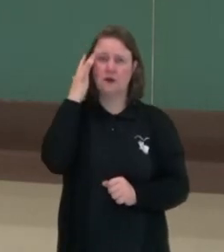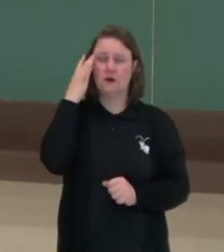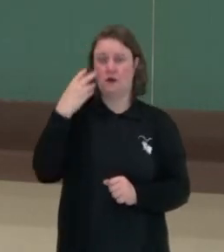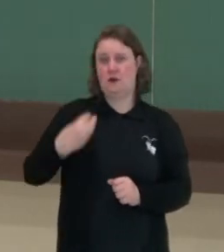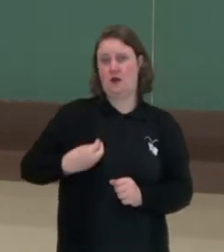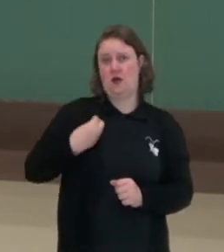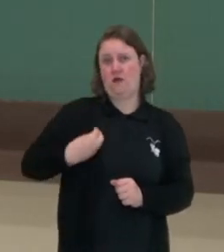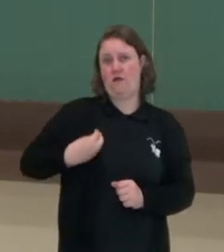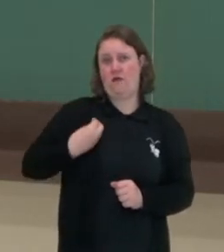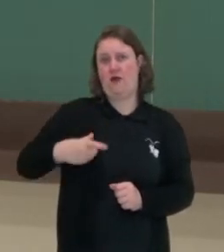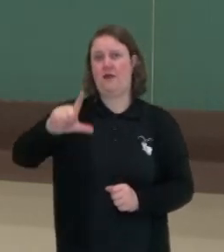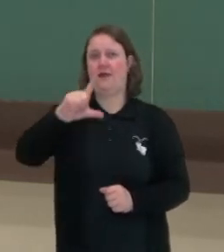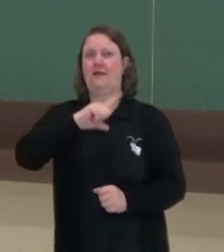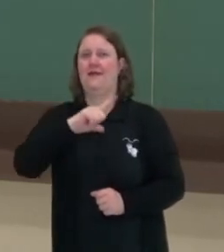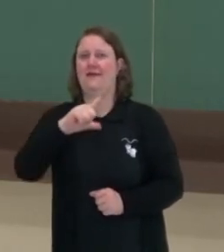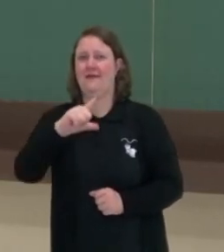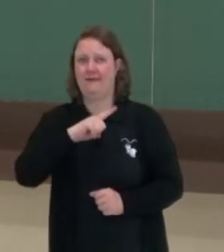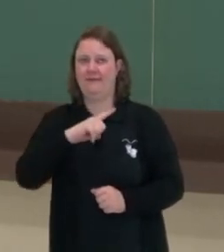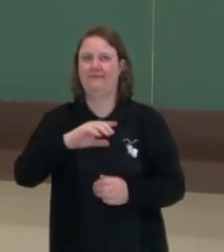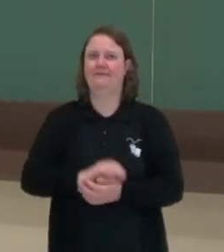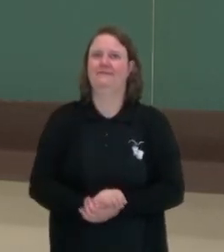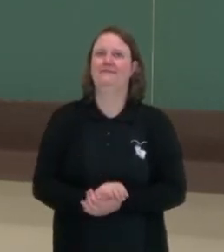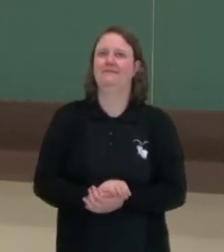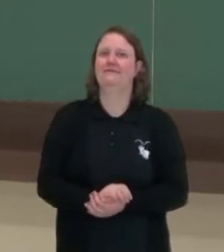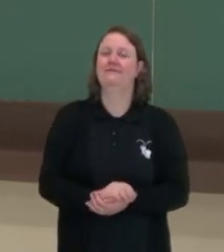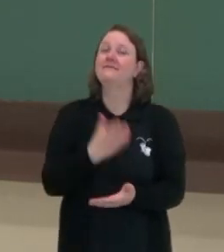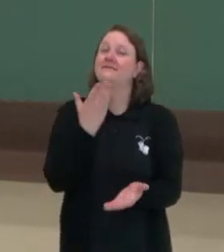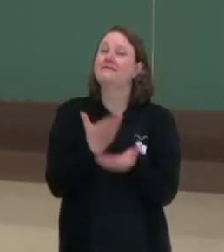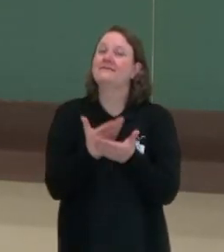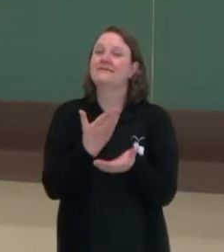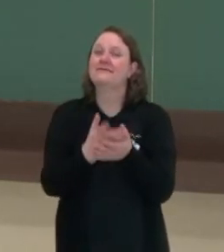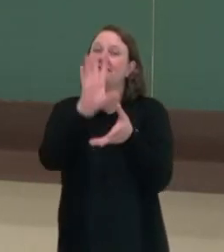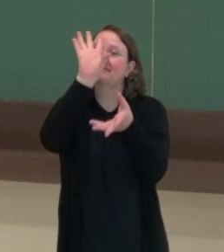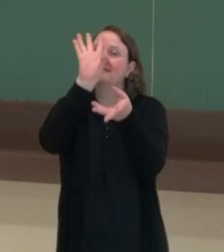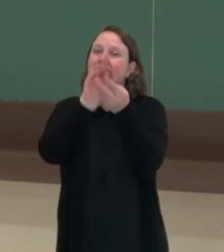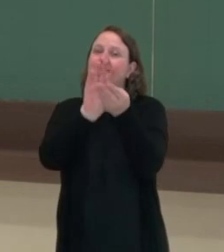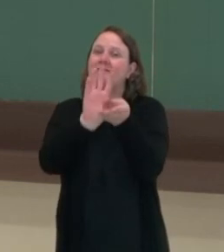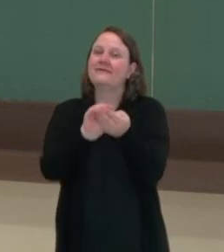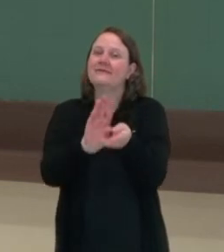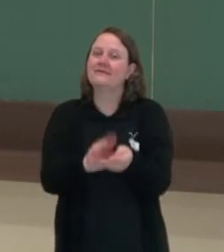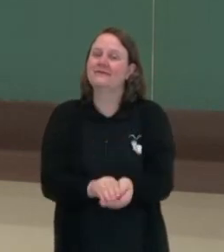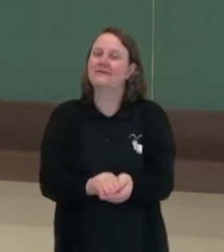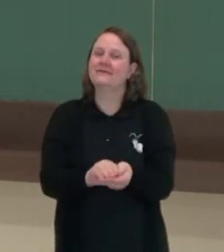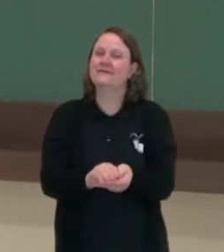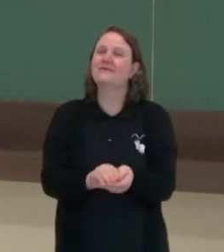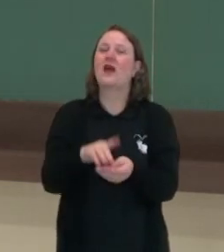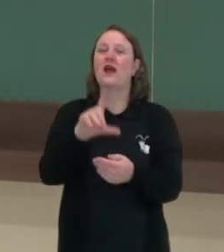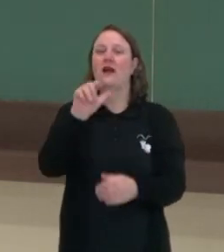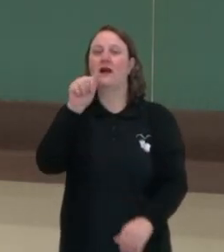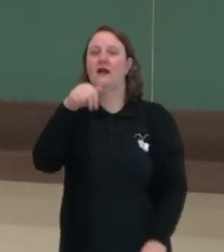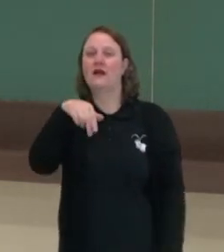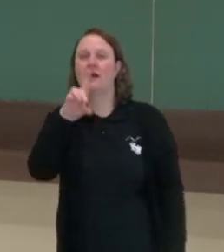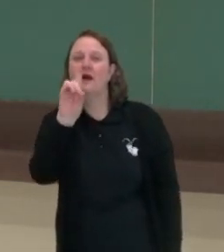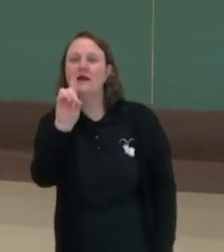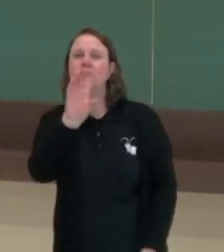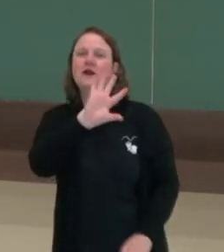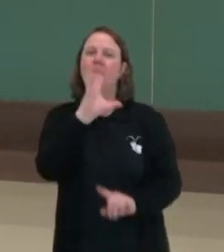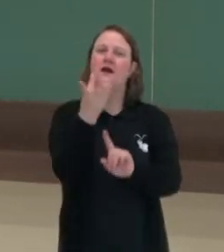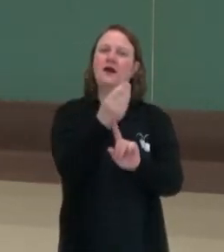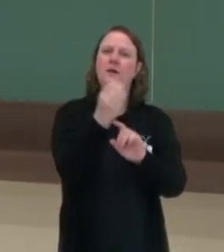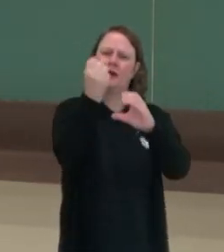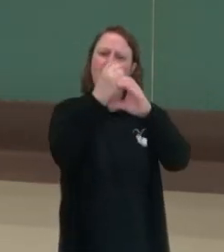existentes no planeta. Nessa aula nós conhecemos e analisamos a land art, seu contexto,